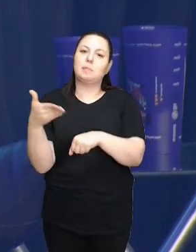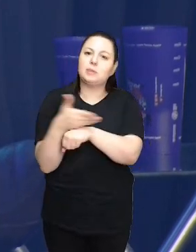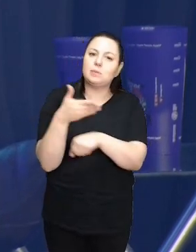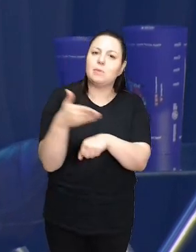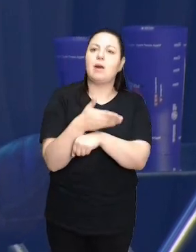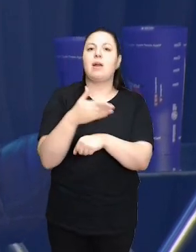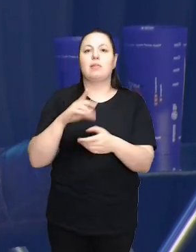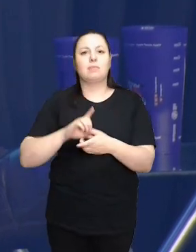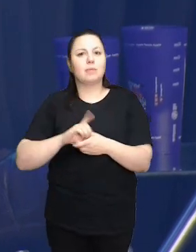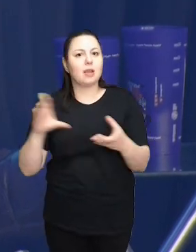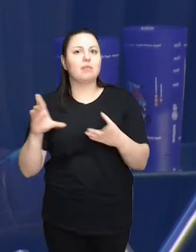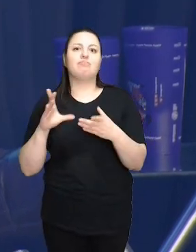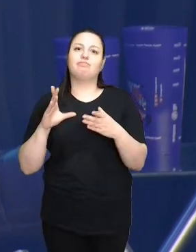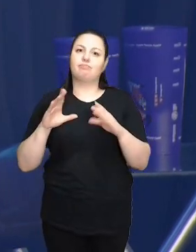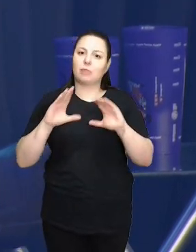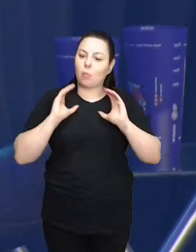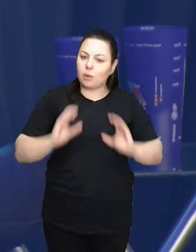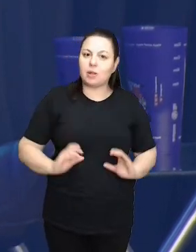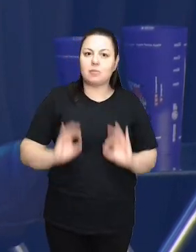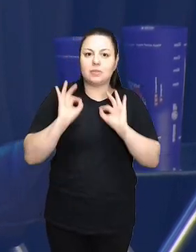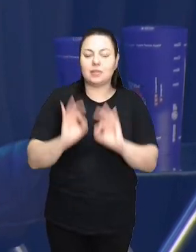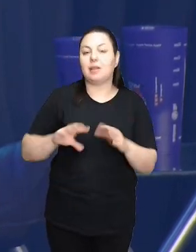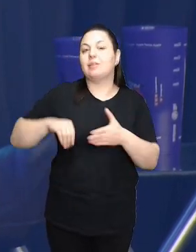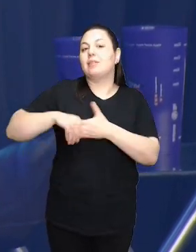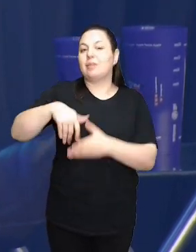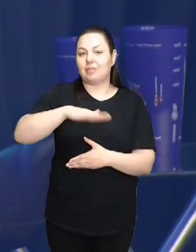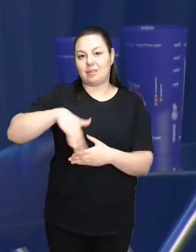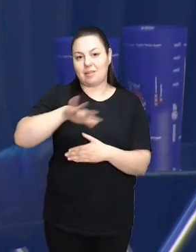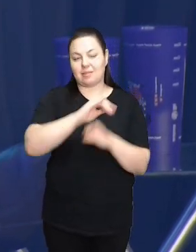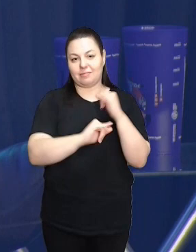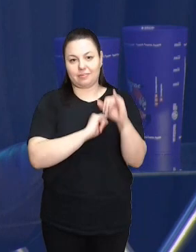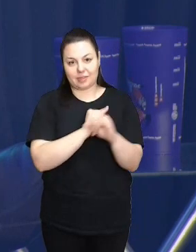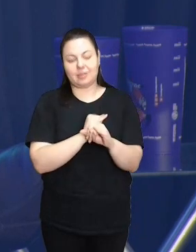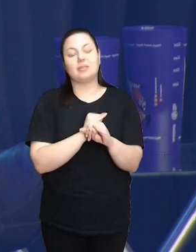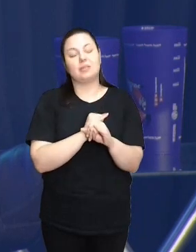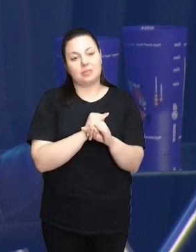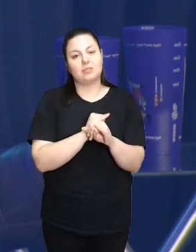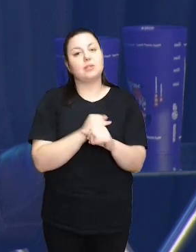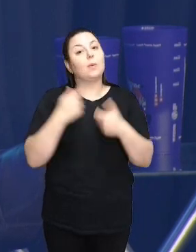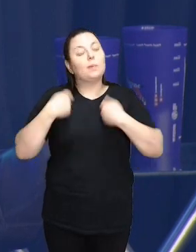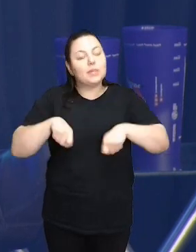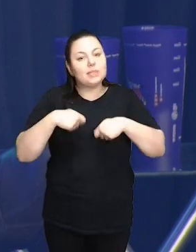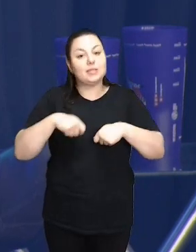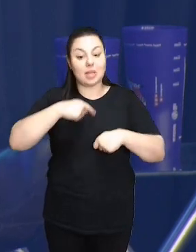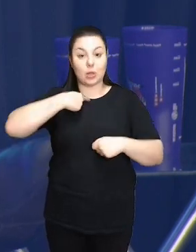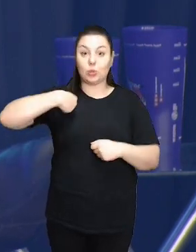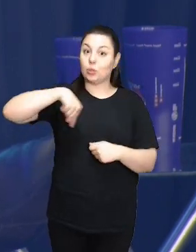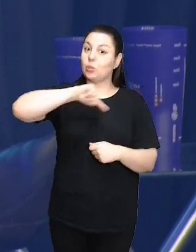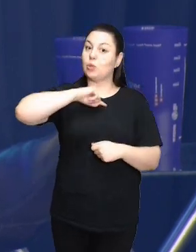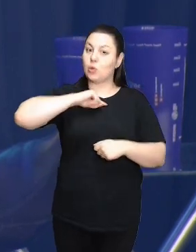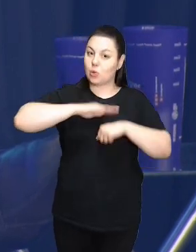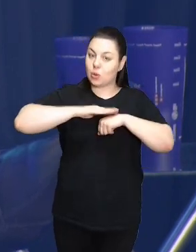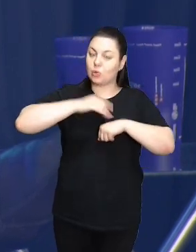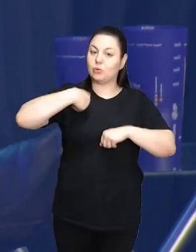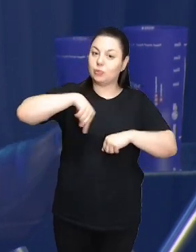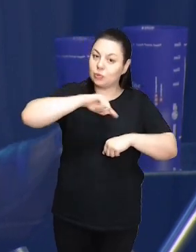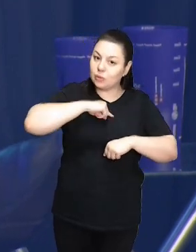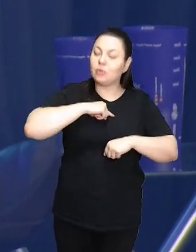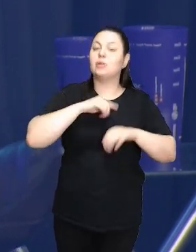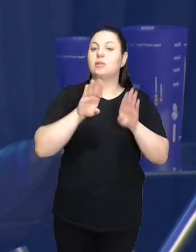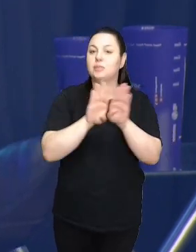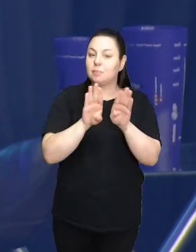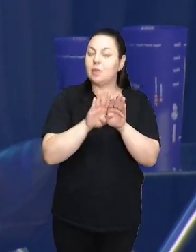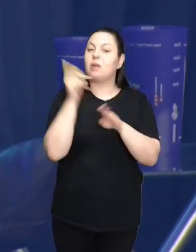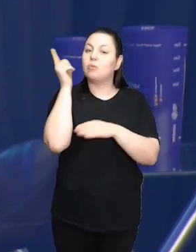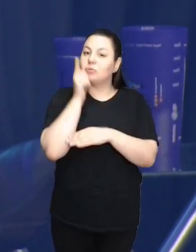dentro do meio ambiente digital. Então, passa também pela necessidade de nós reeducarmos, né, pessoas que já são mais velhas, que